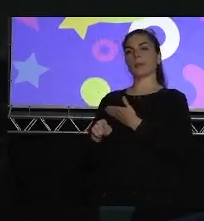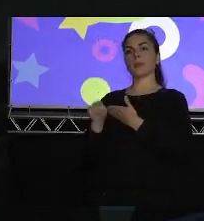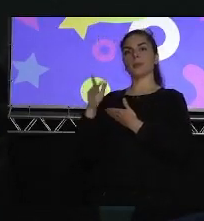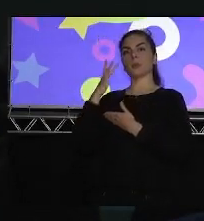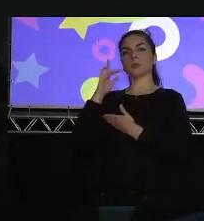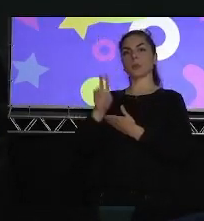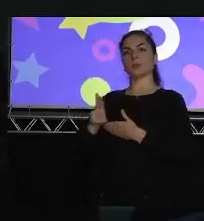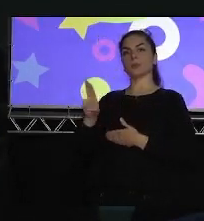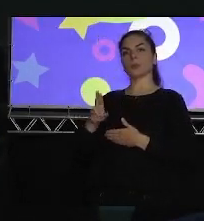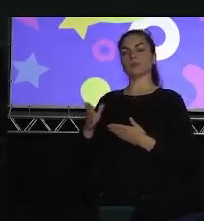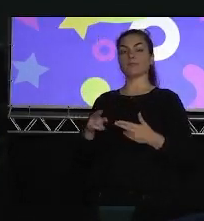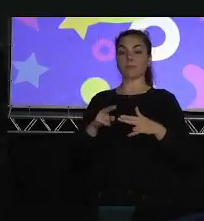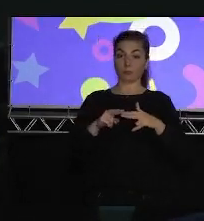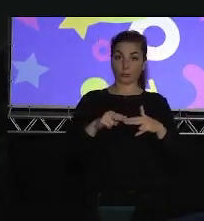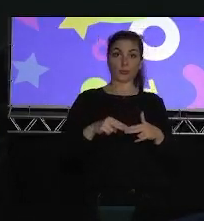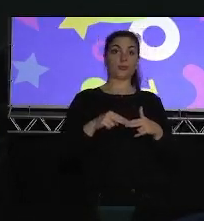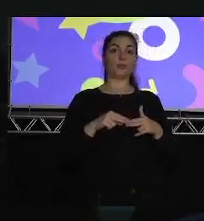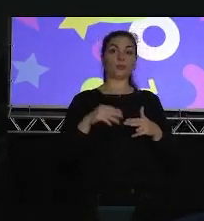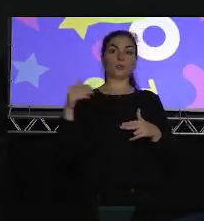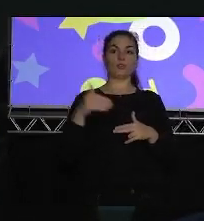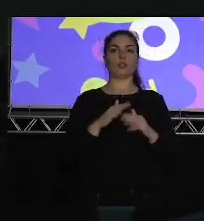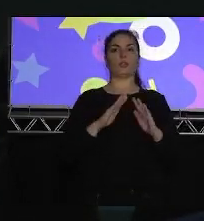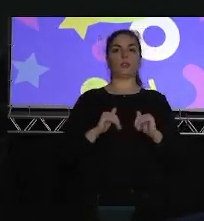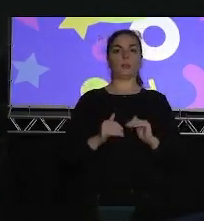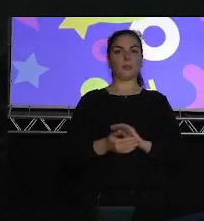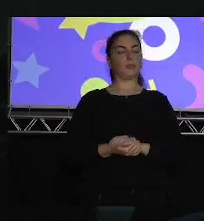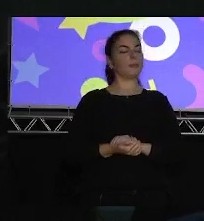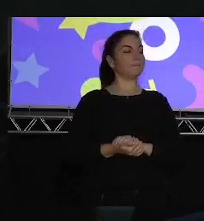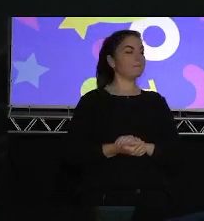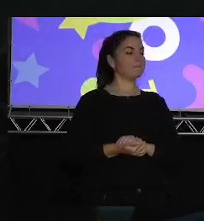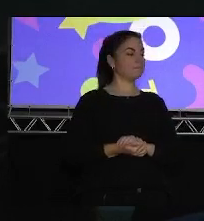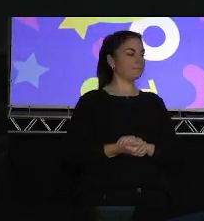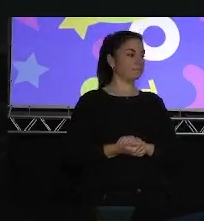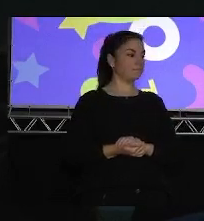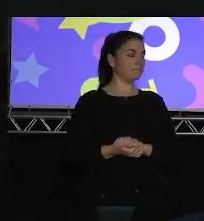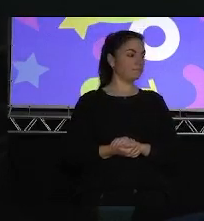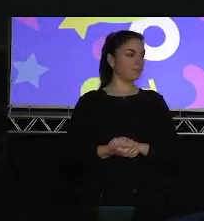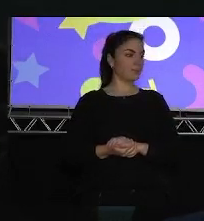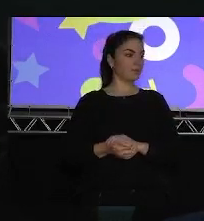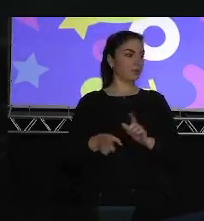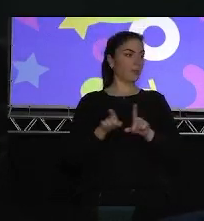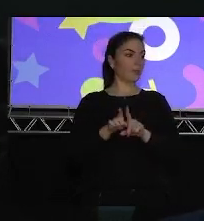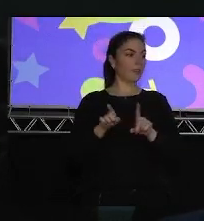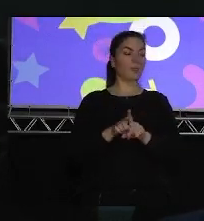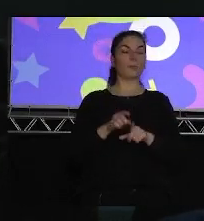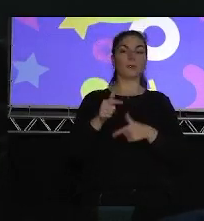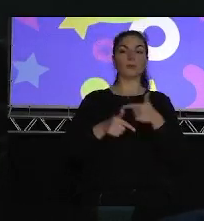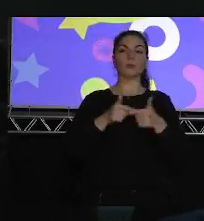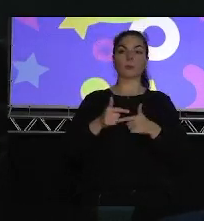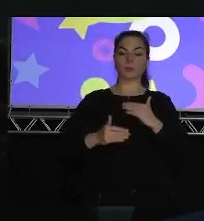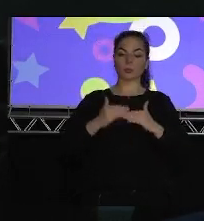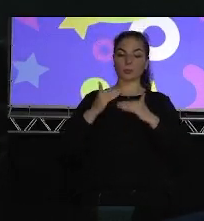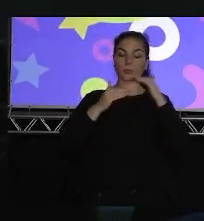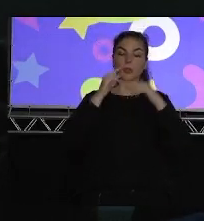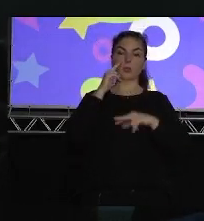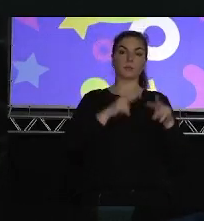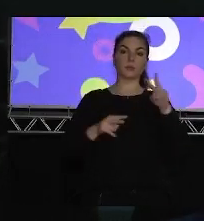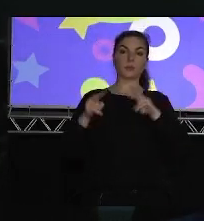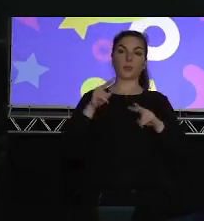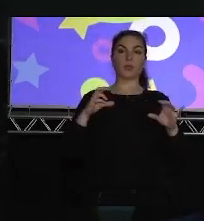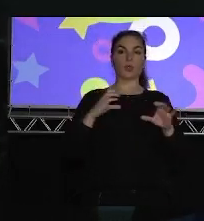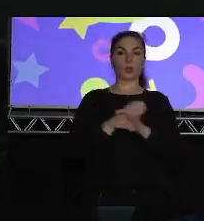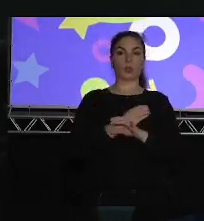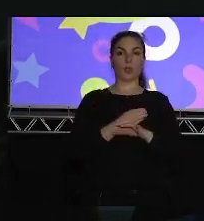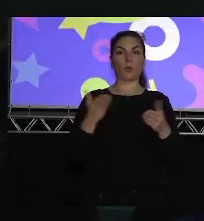usar, por isso que está abrindo demanda. A gente aumentou, deu visibilidade total ao trabalho e progresso, total. Né?